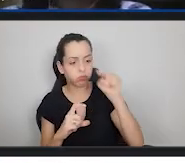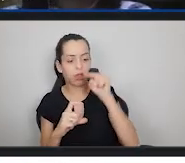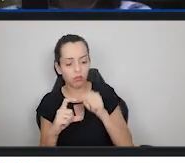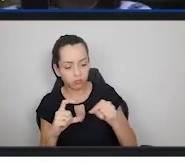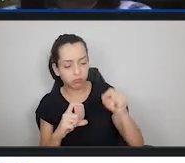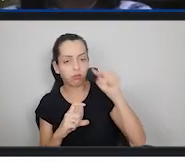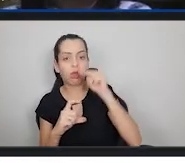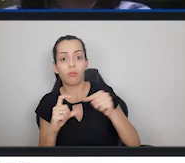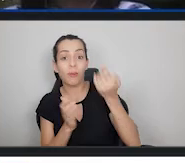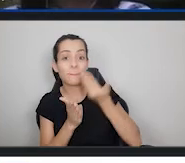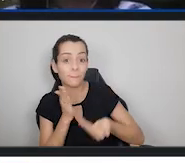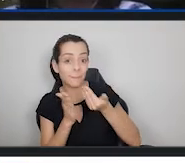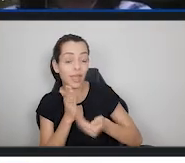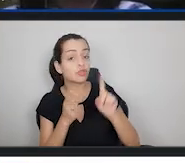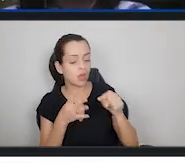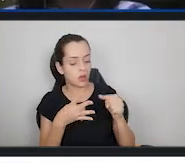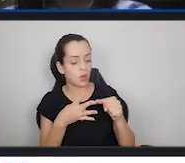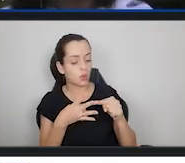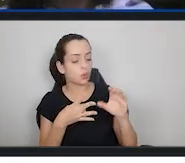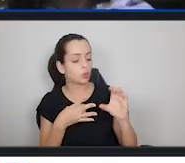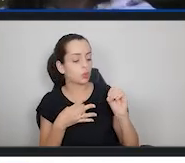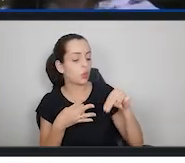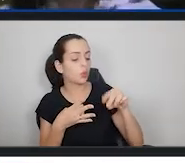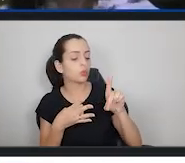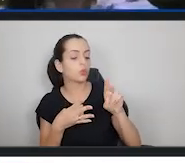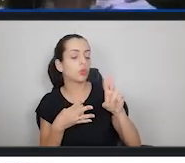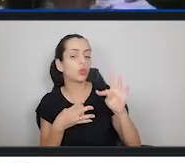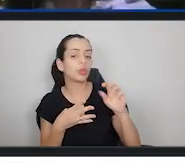isso acontecer, eu tenho aquele efeito lá que eu falei